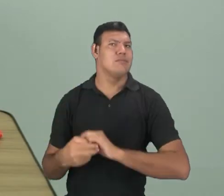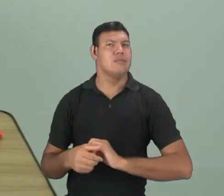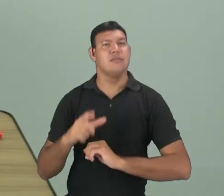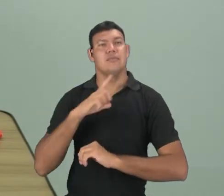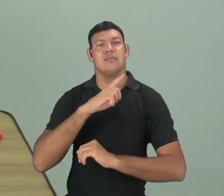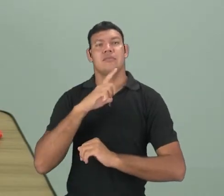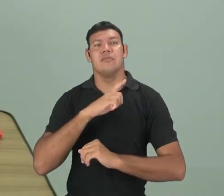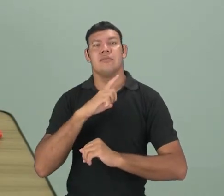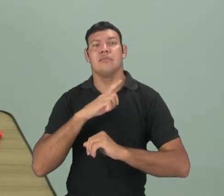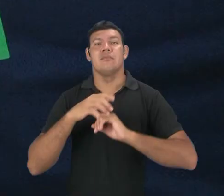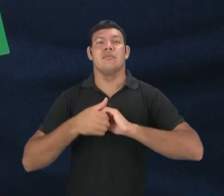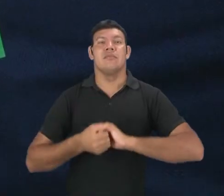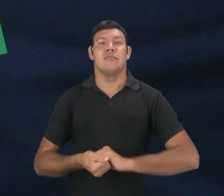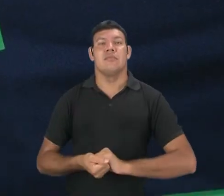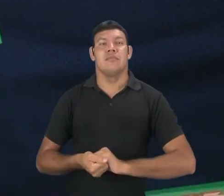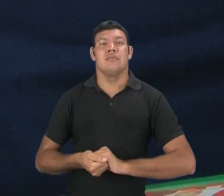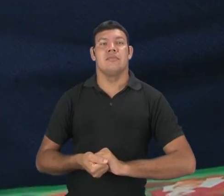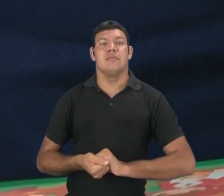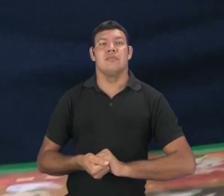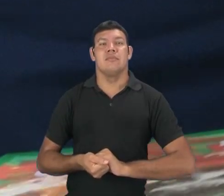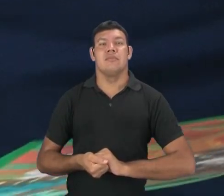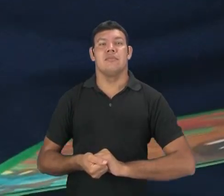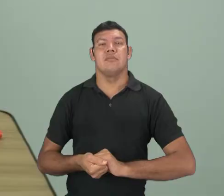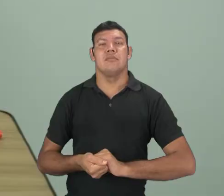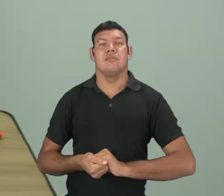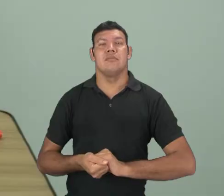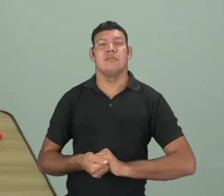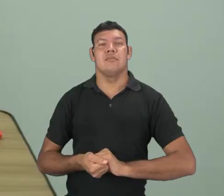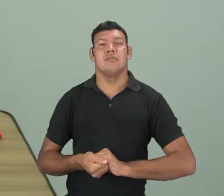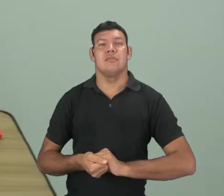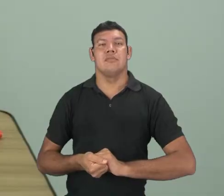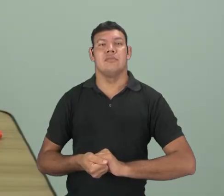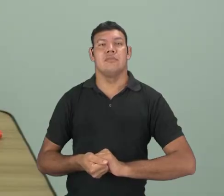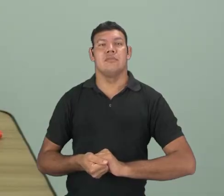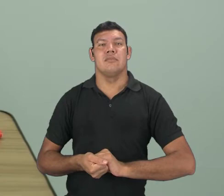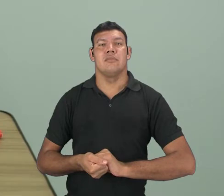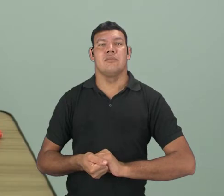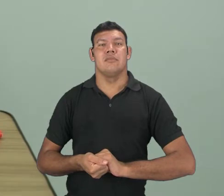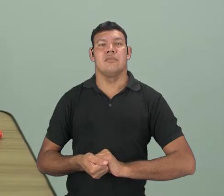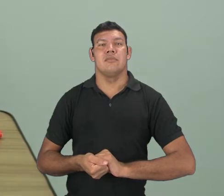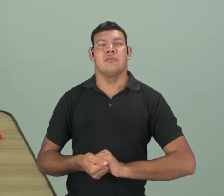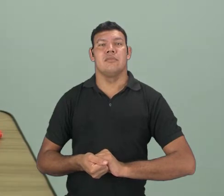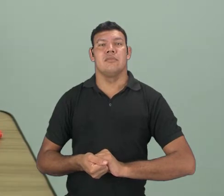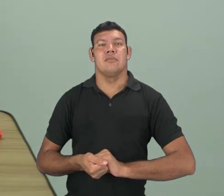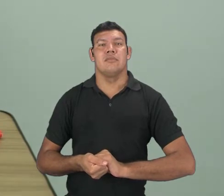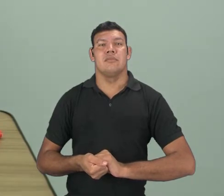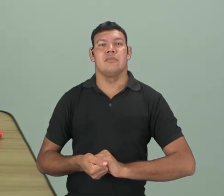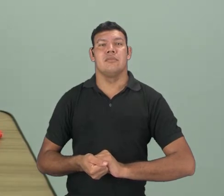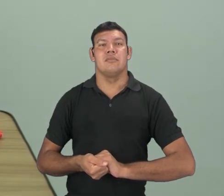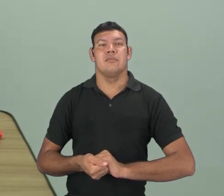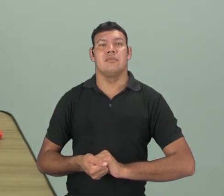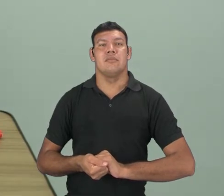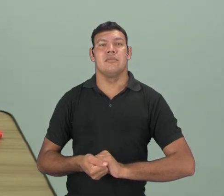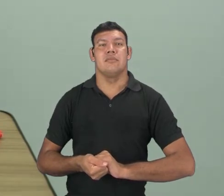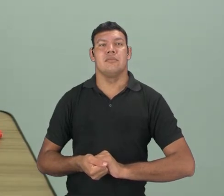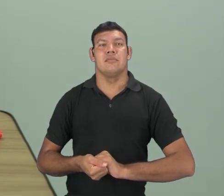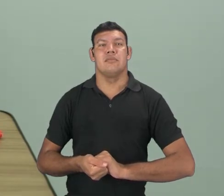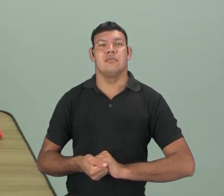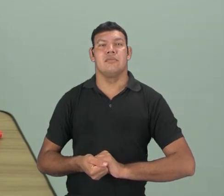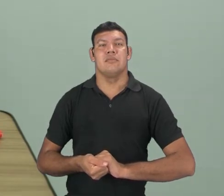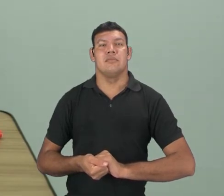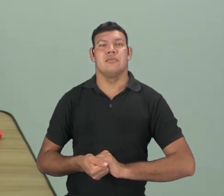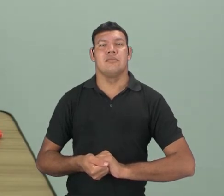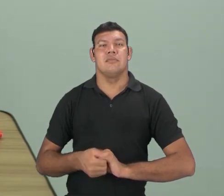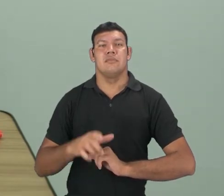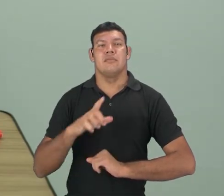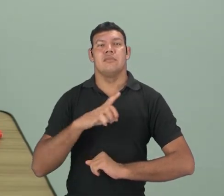o príncipe, né? Um cavalo do príncipe. E aqui nós temos também um outro, né? Olha